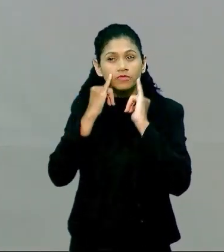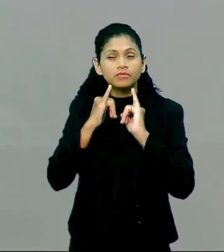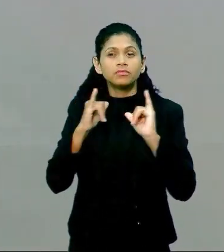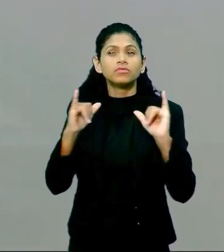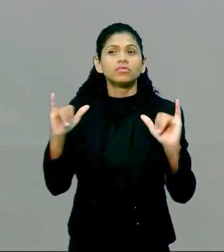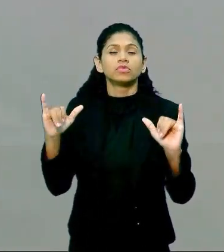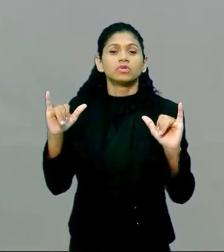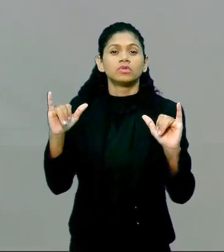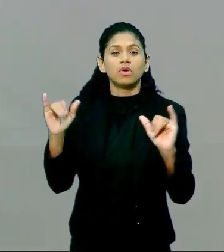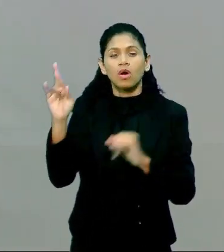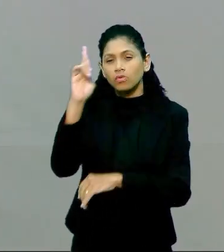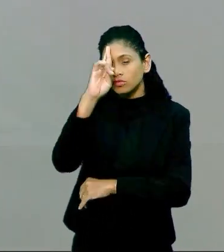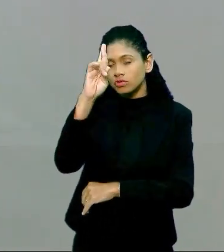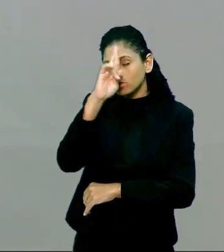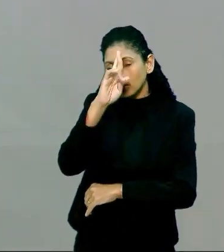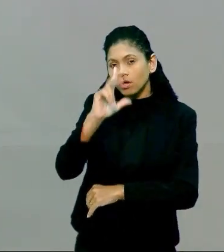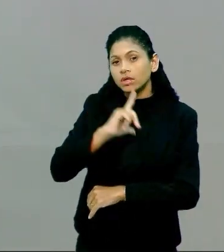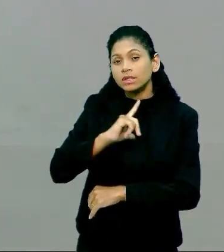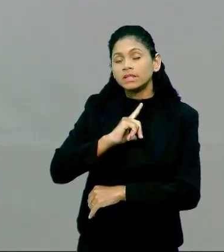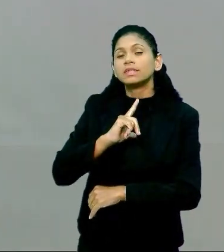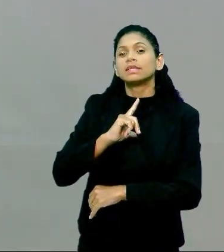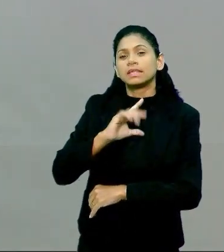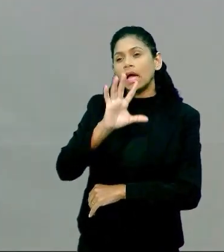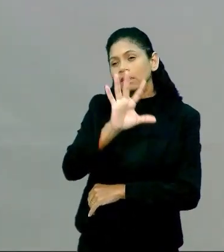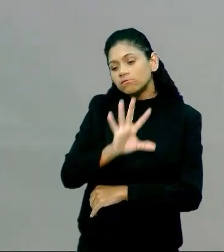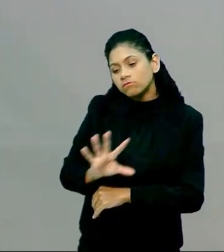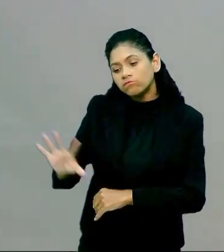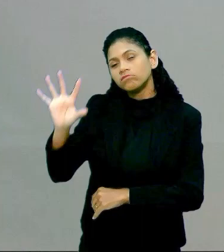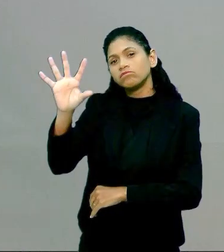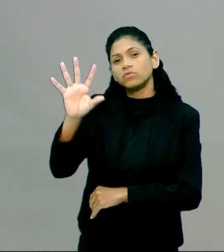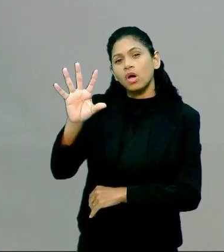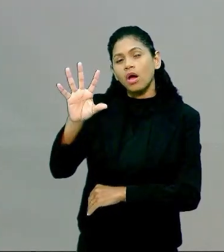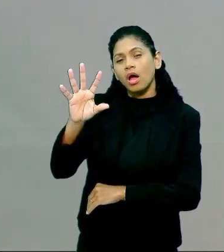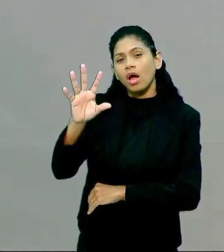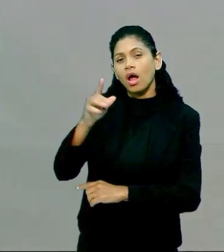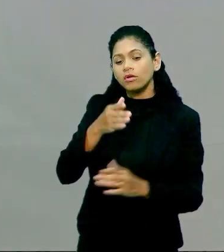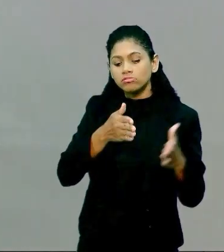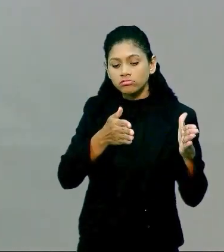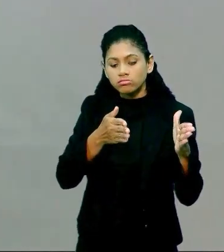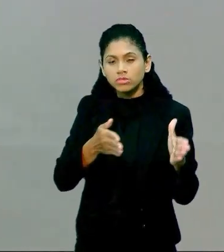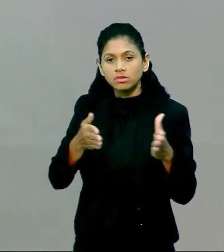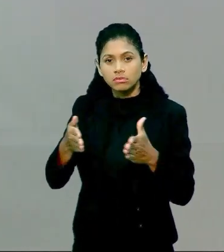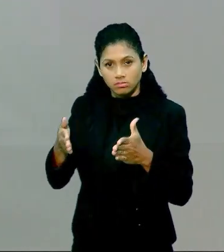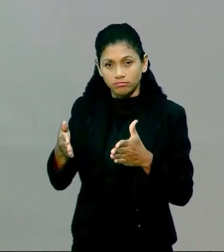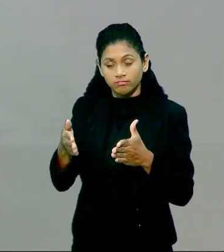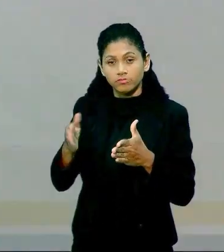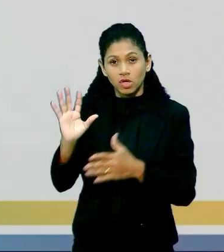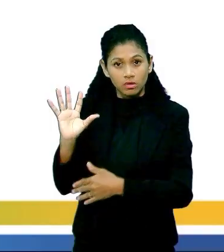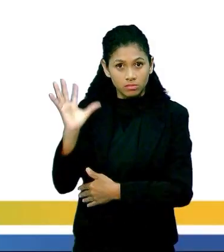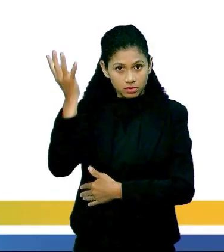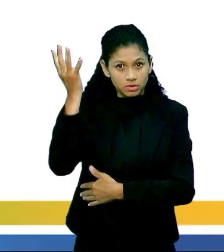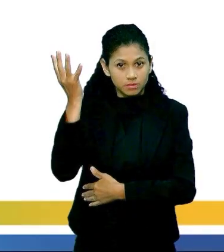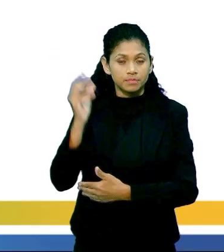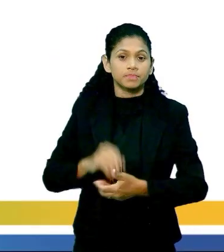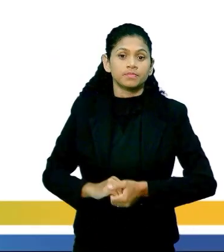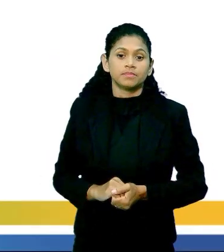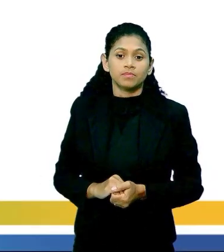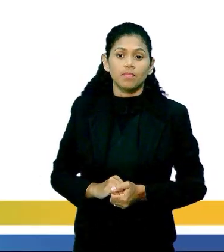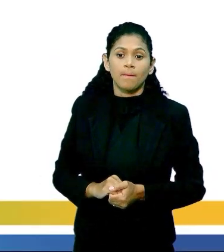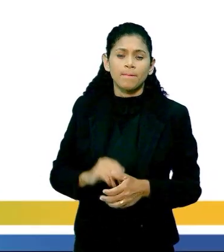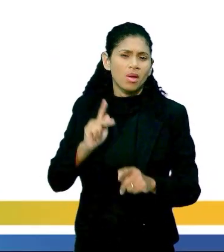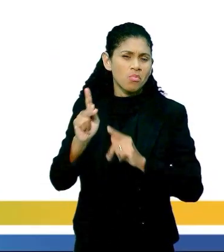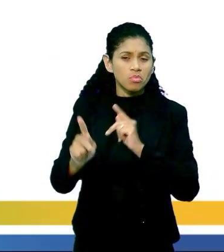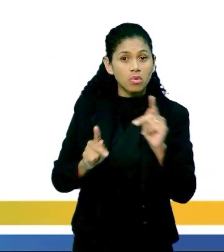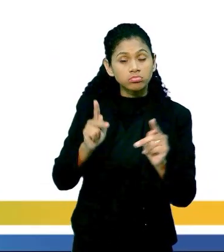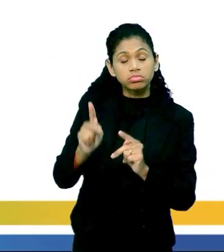a gente tem mapeado daquele período que foi vivenciado determinado acontecimento. Tranquilo? Já o popular